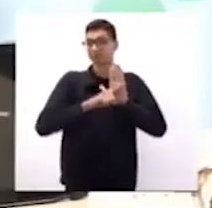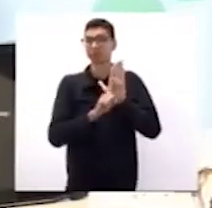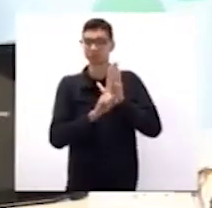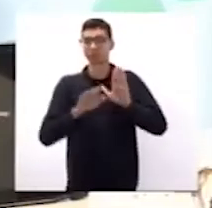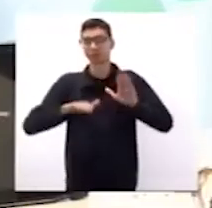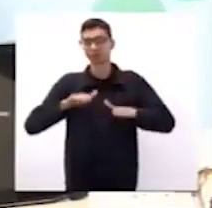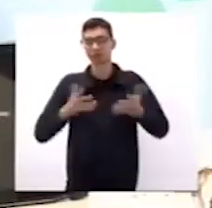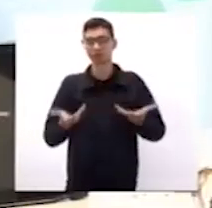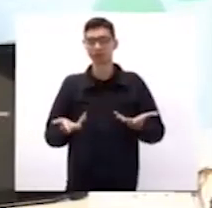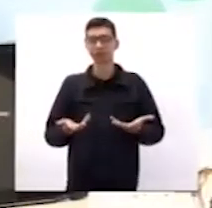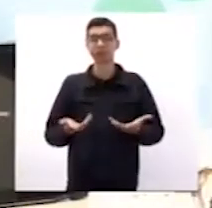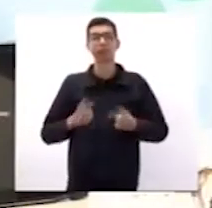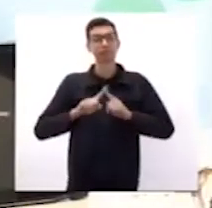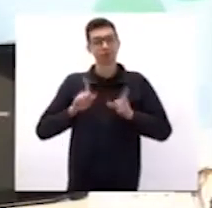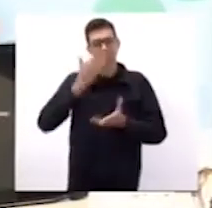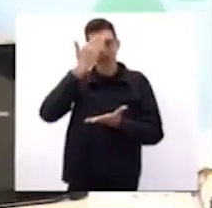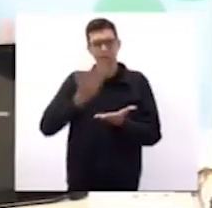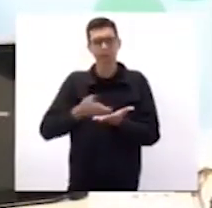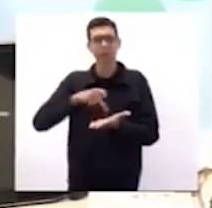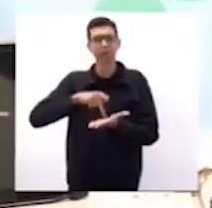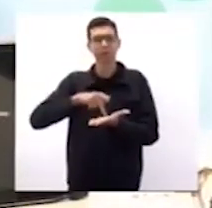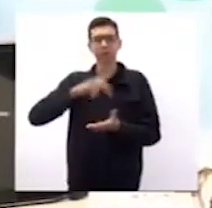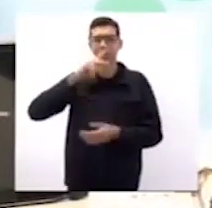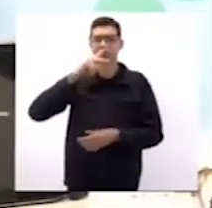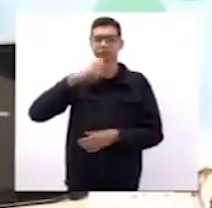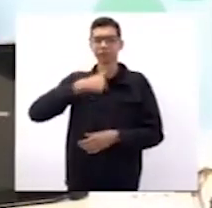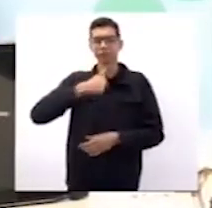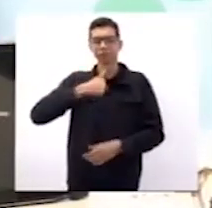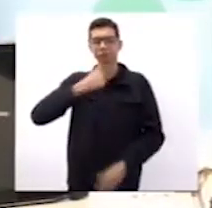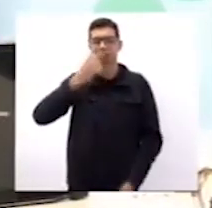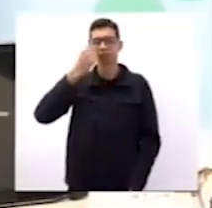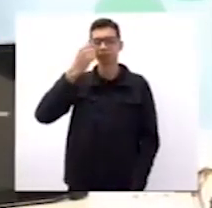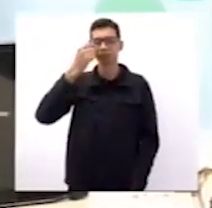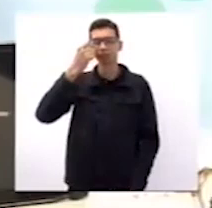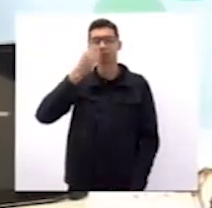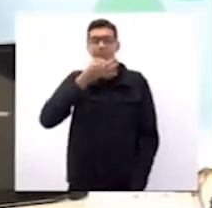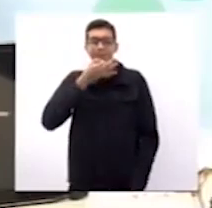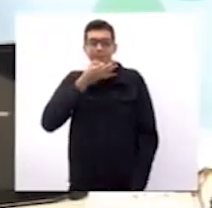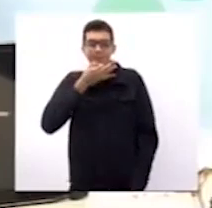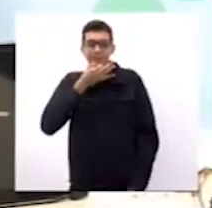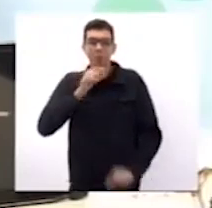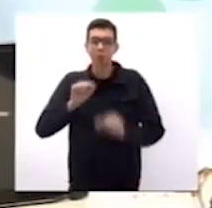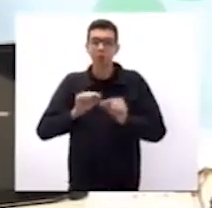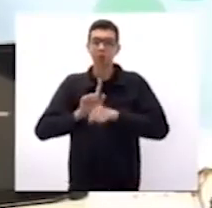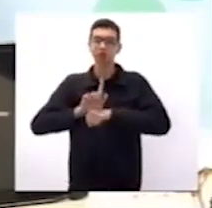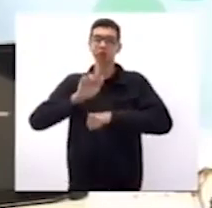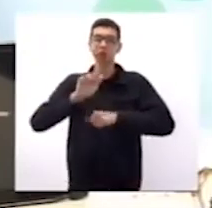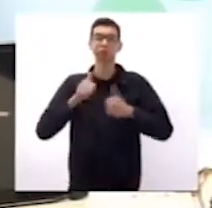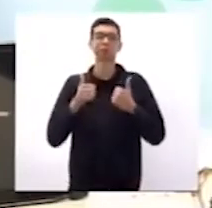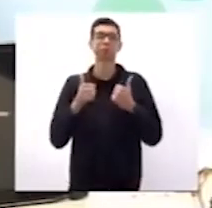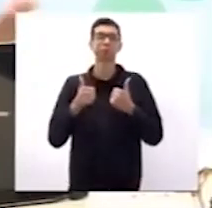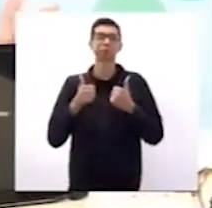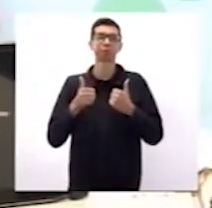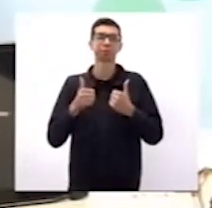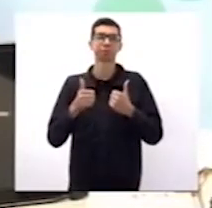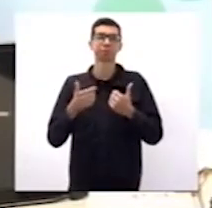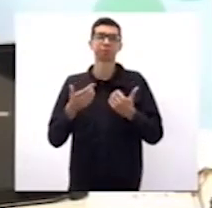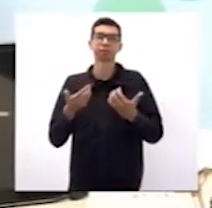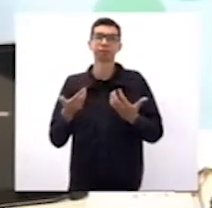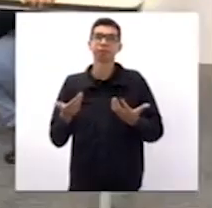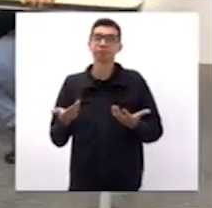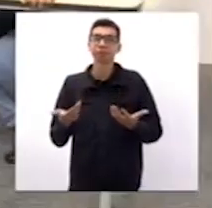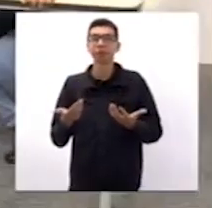gestão, pessoalmente na minha concepção, porque é questão de concepção, que uma gestão bem-sucedida aí depende não, ela estimula